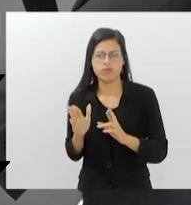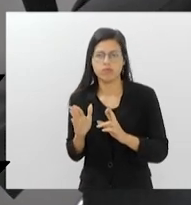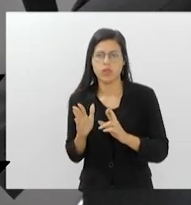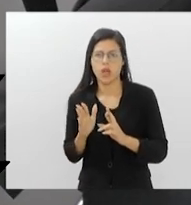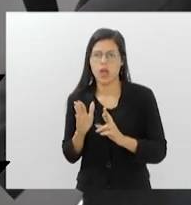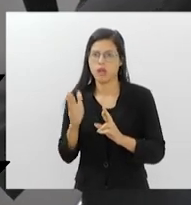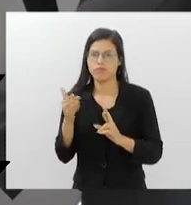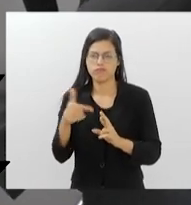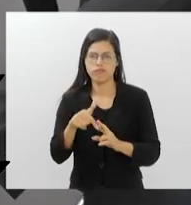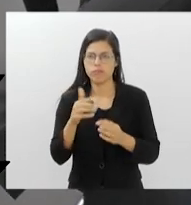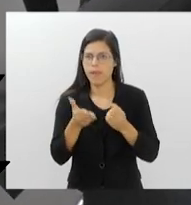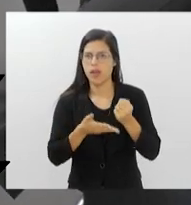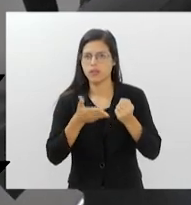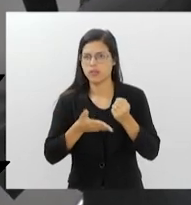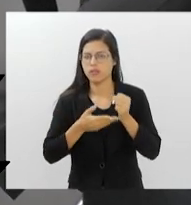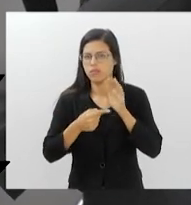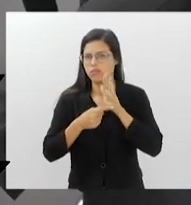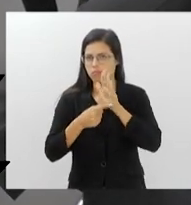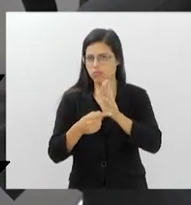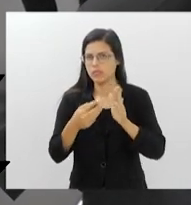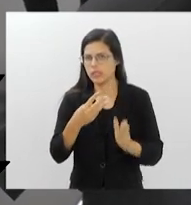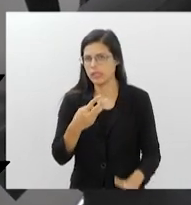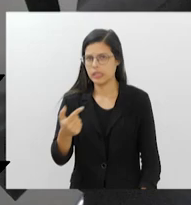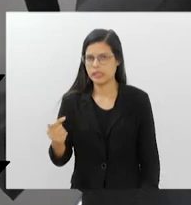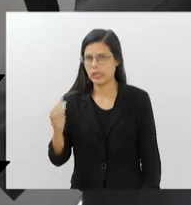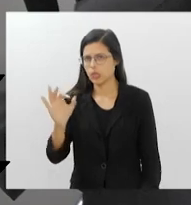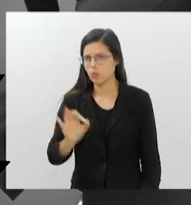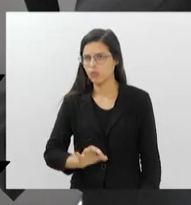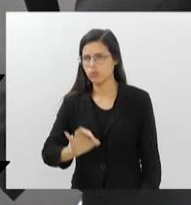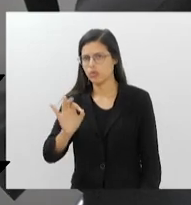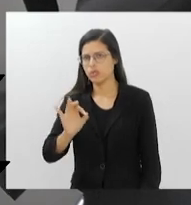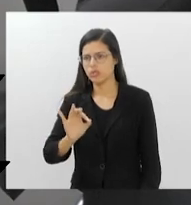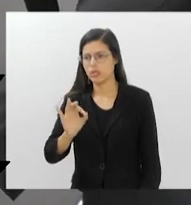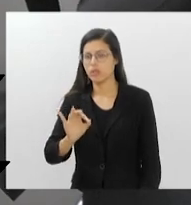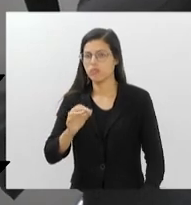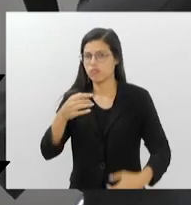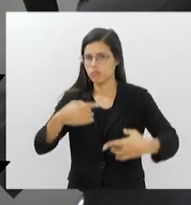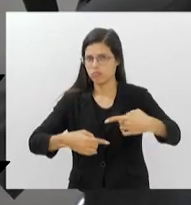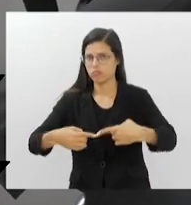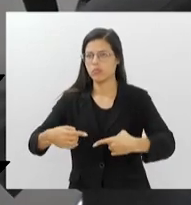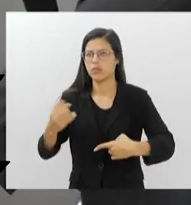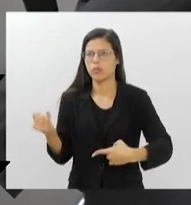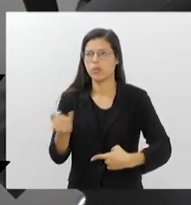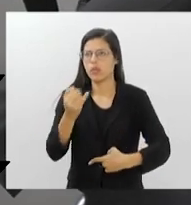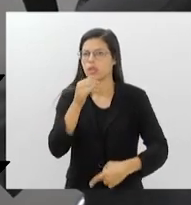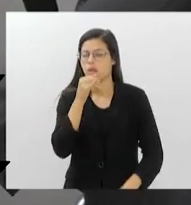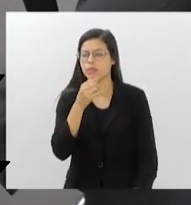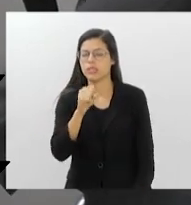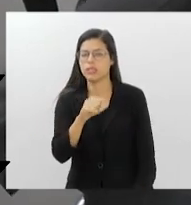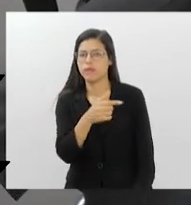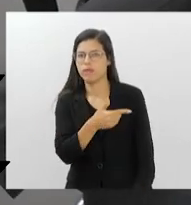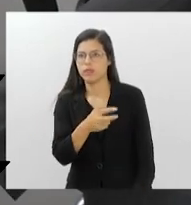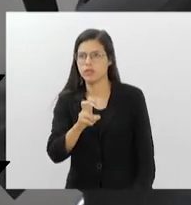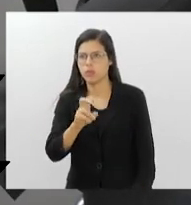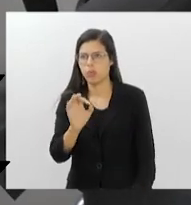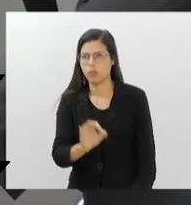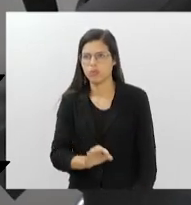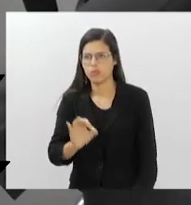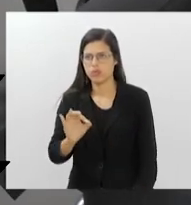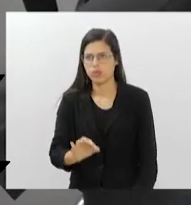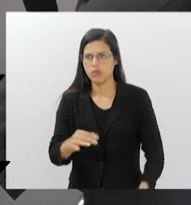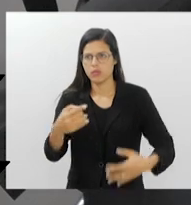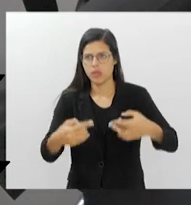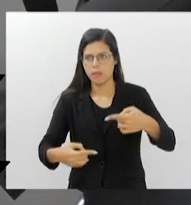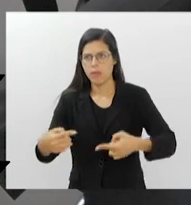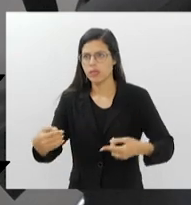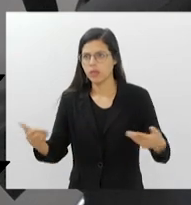apresentar essa alíquota de 37% né Acho que essa é um debate importante porque se fosse 25 por exemplo era um debate né